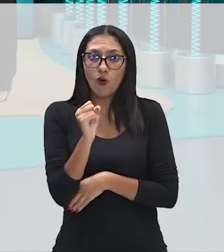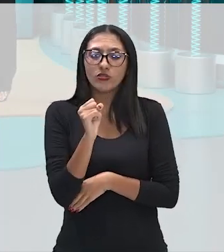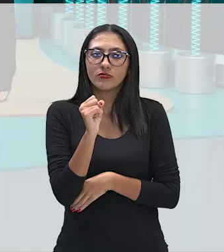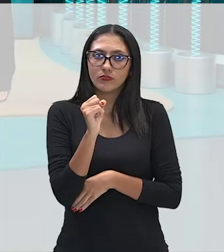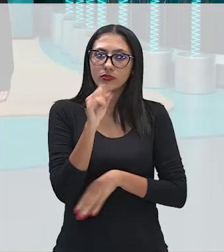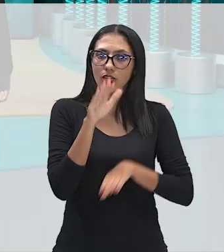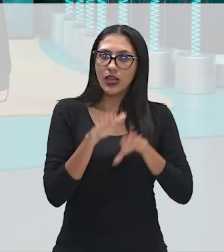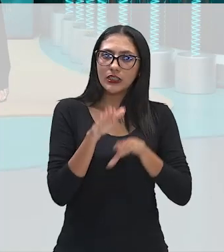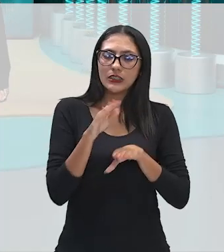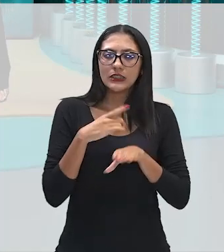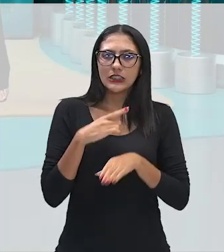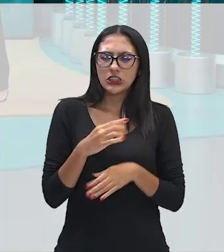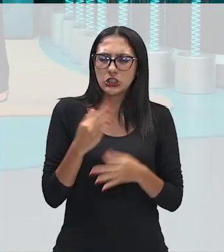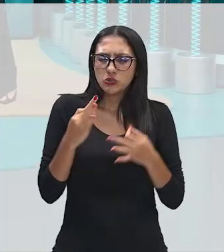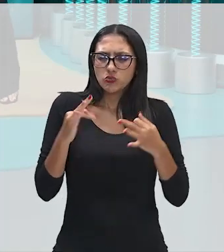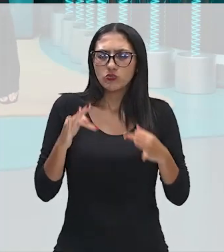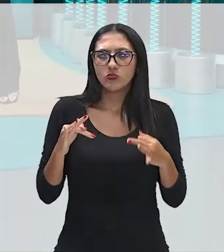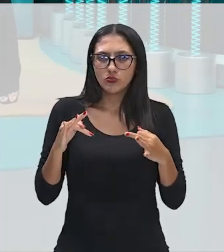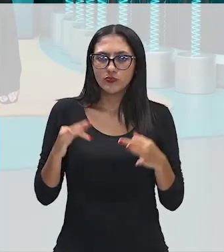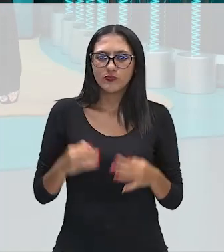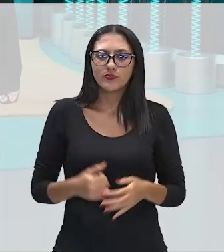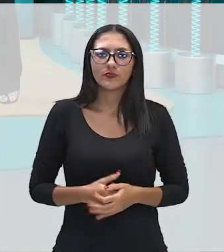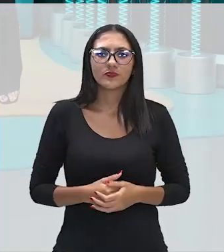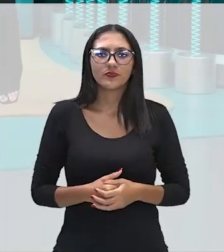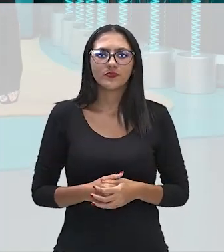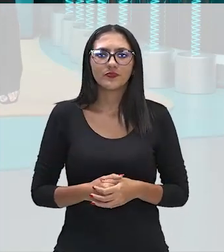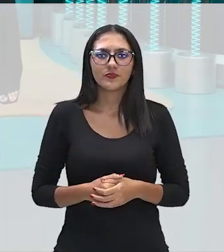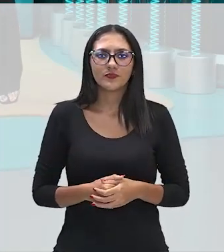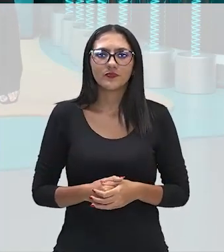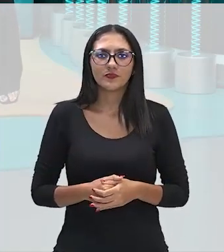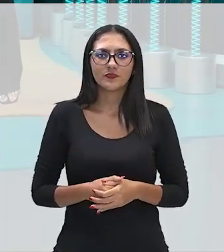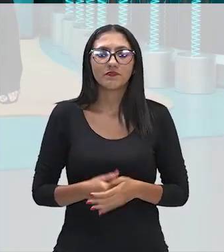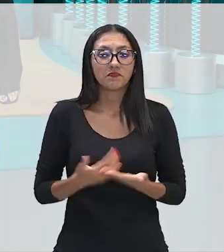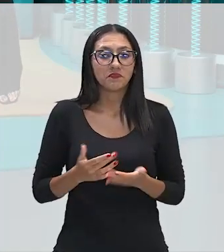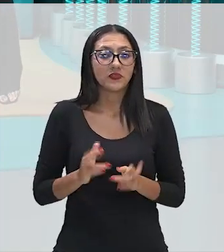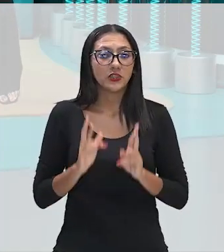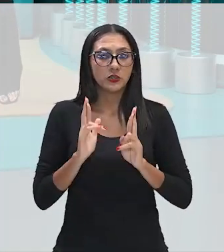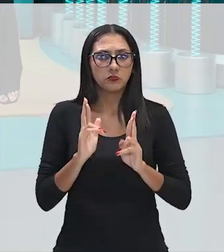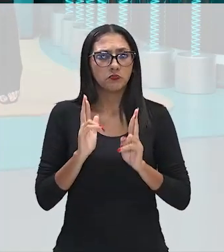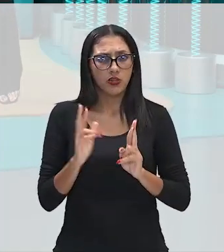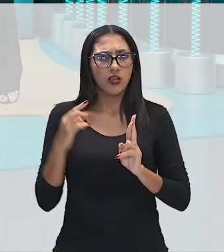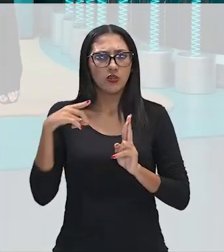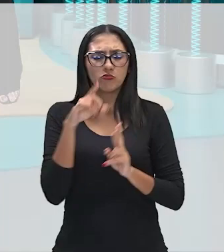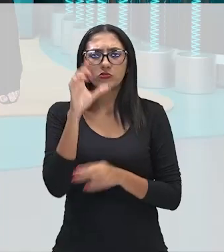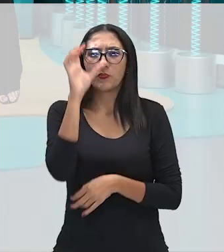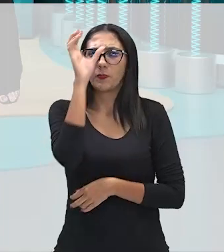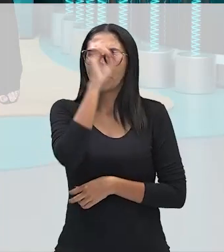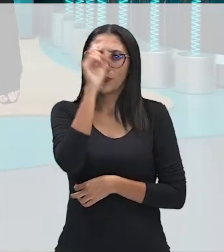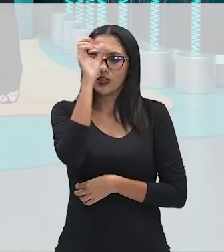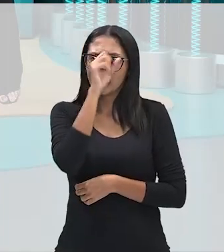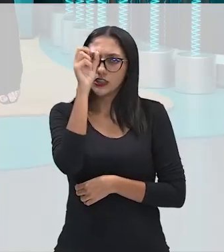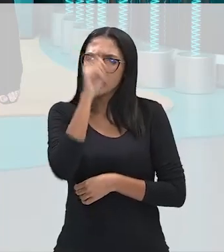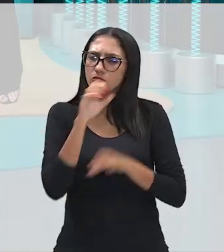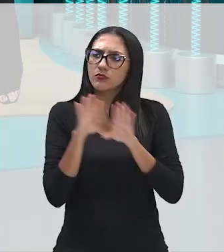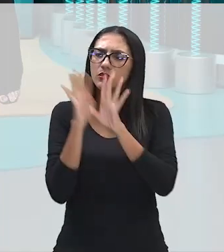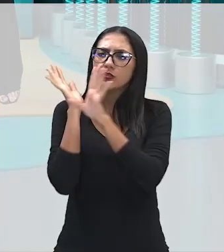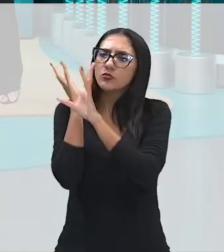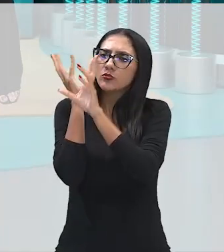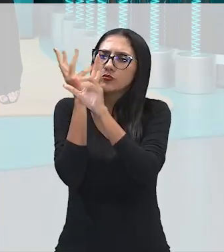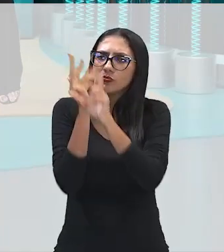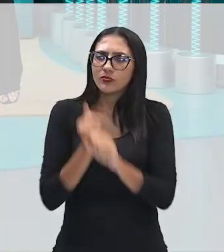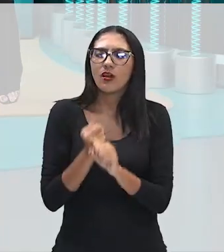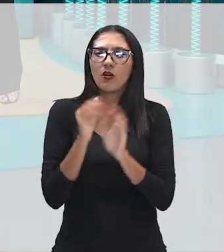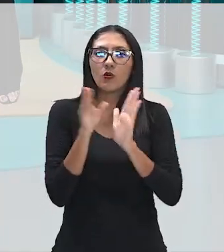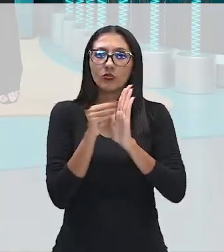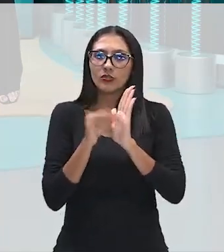realmente machucando ali o atleta. Então, espero que vocês tenham, de fato, aprendido, né, revisado esses conteúdos que